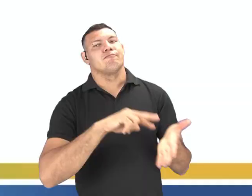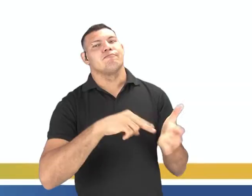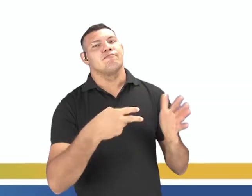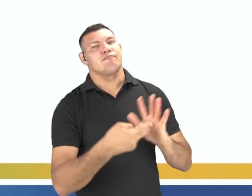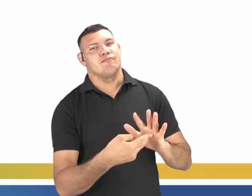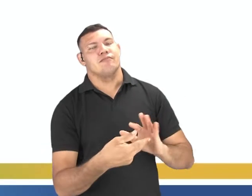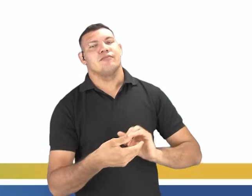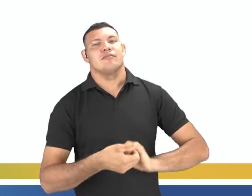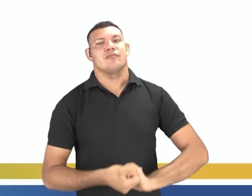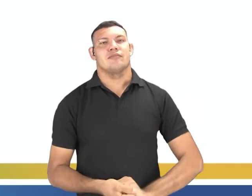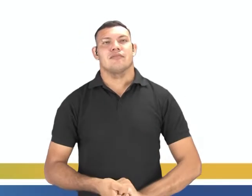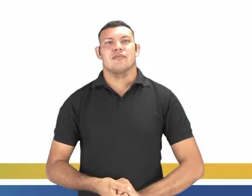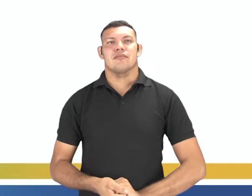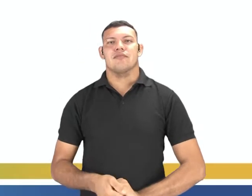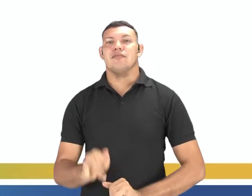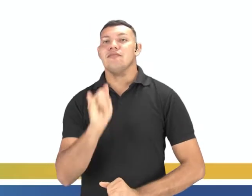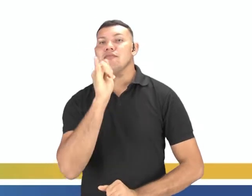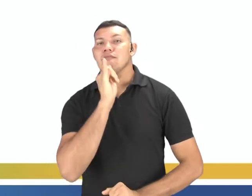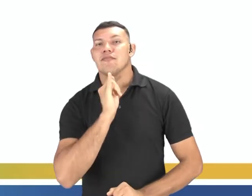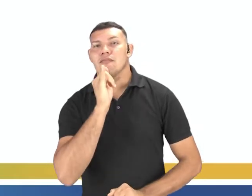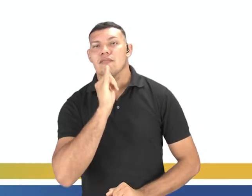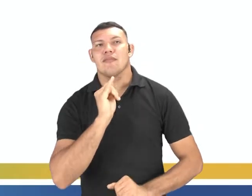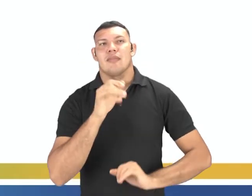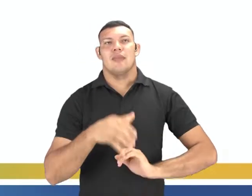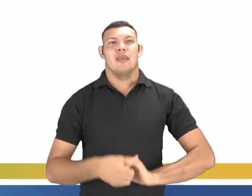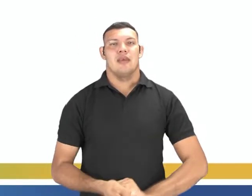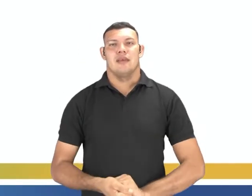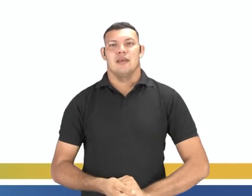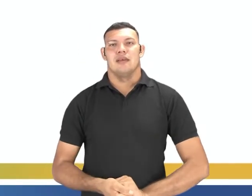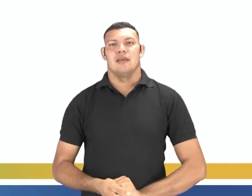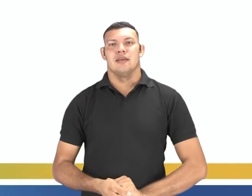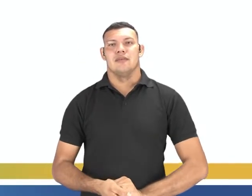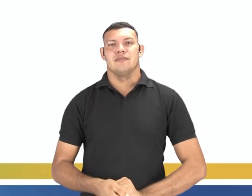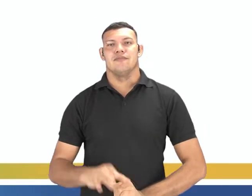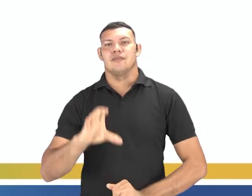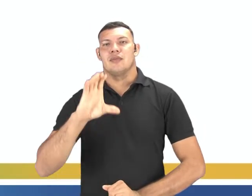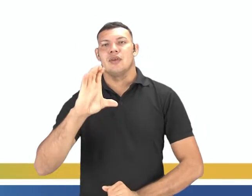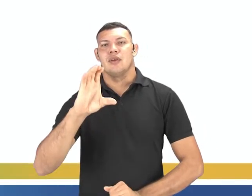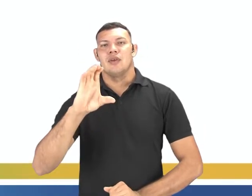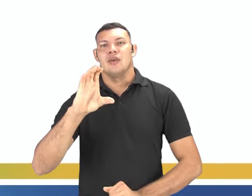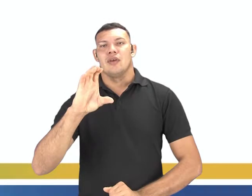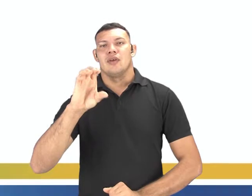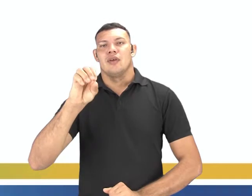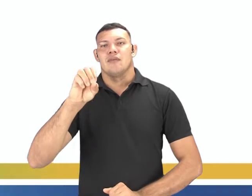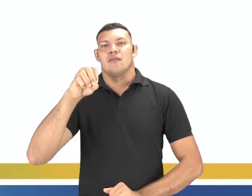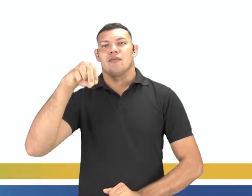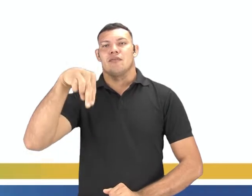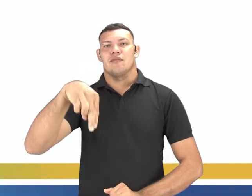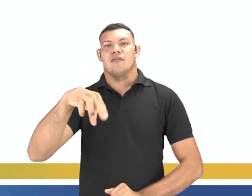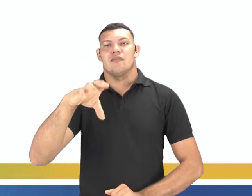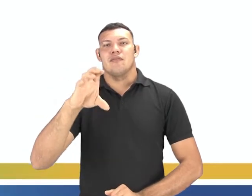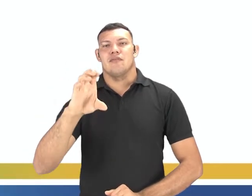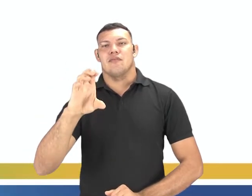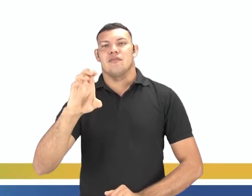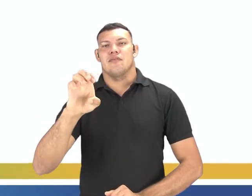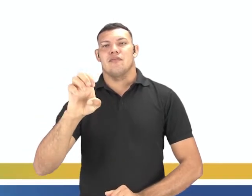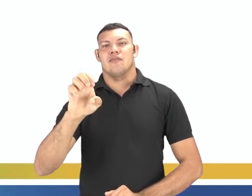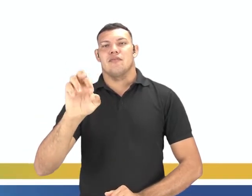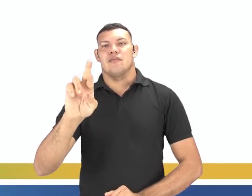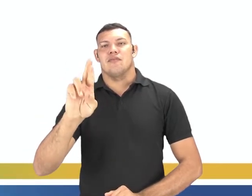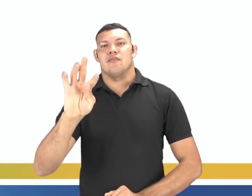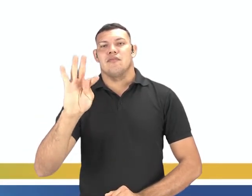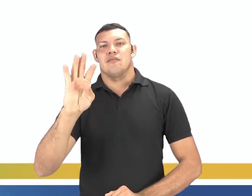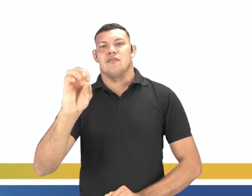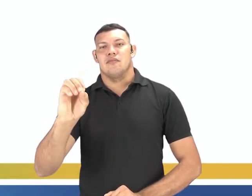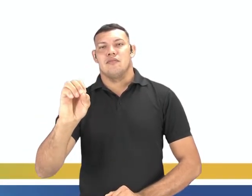lá? Exemplos. Nós temos ali a palavra concerto escrito de duas formas. Eu